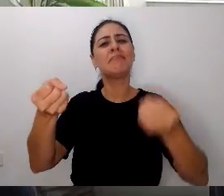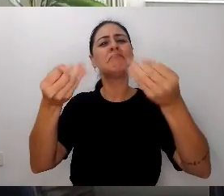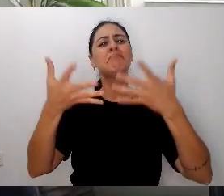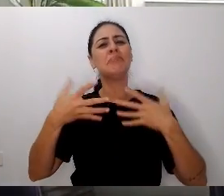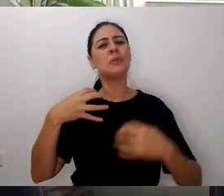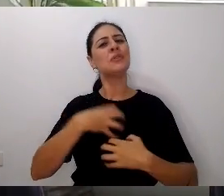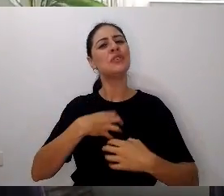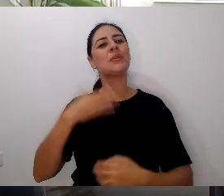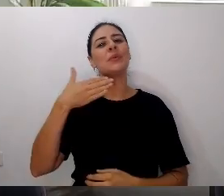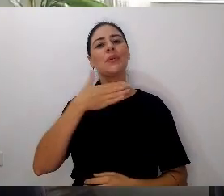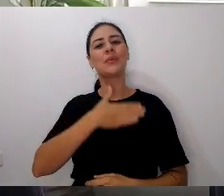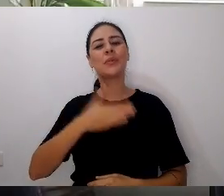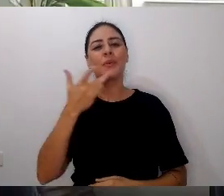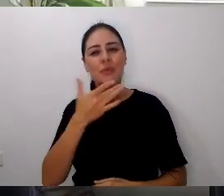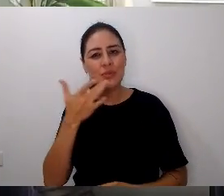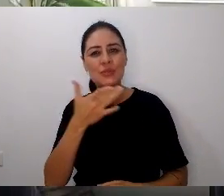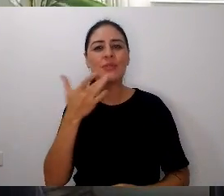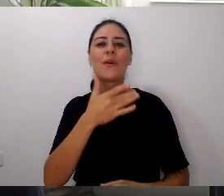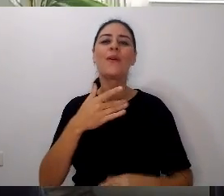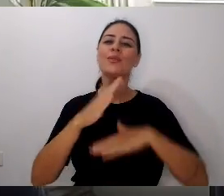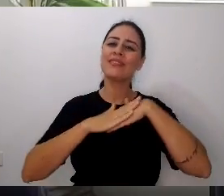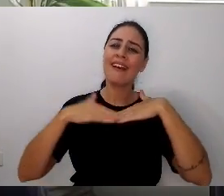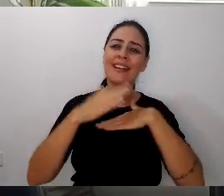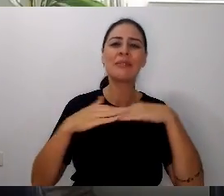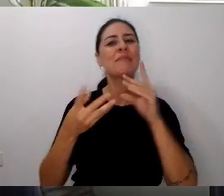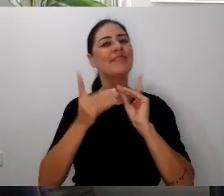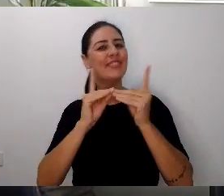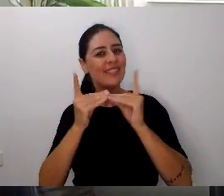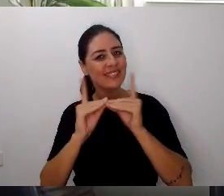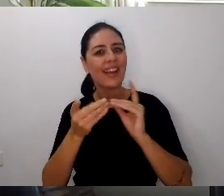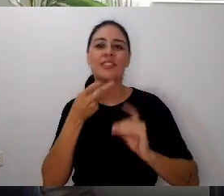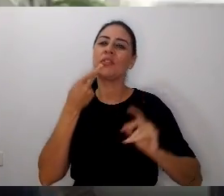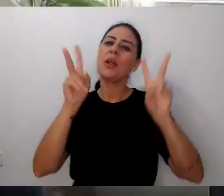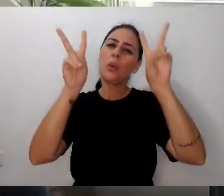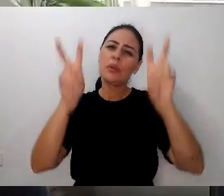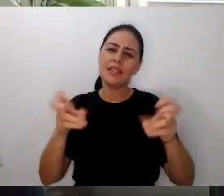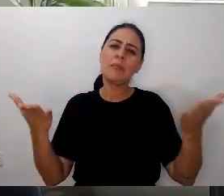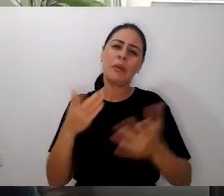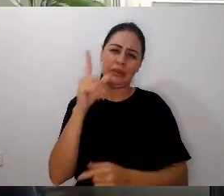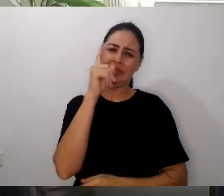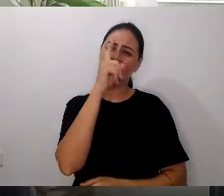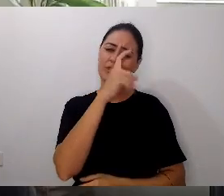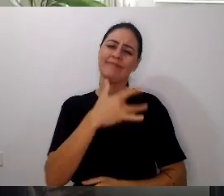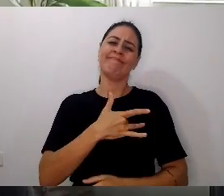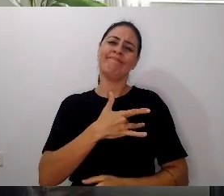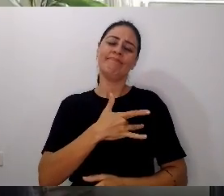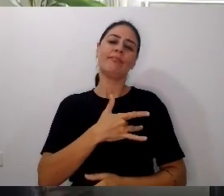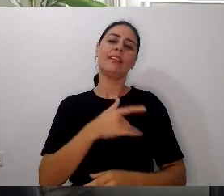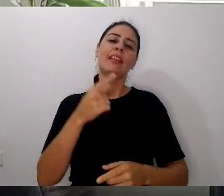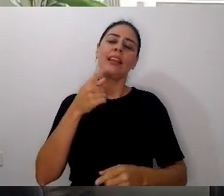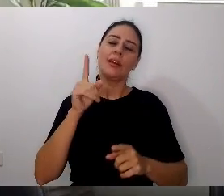tão carinhosa e tão didática falar sobre um tema assim que está tão doído para todo mundo, né, que falar